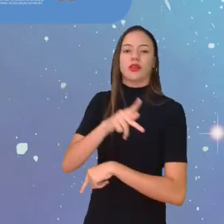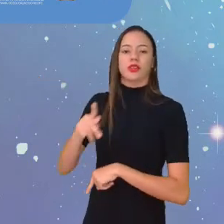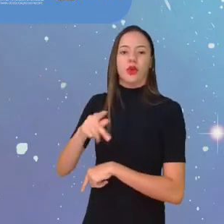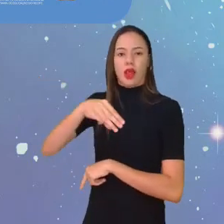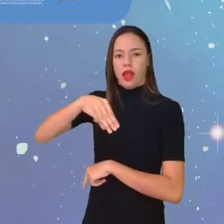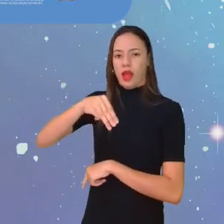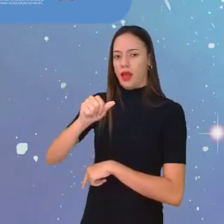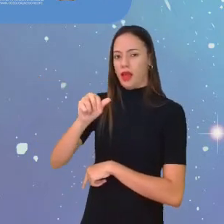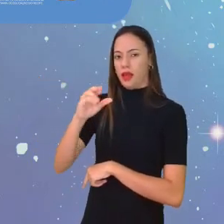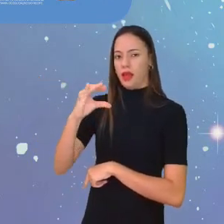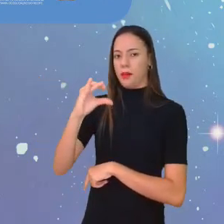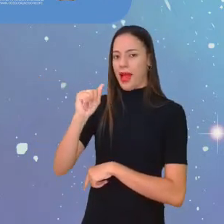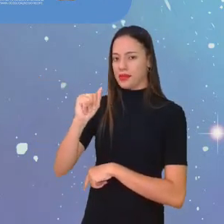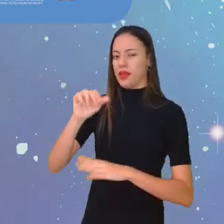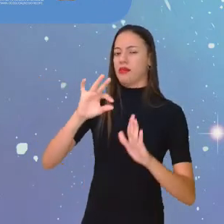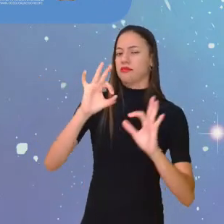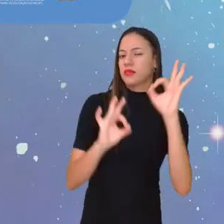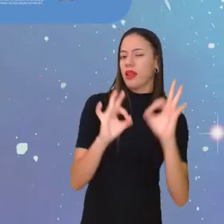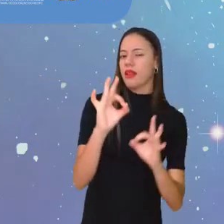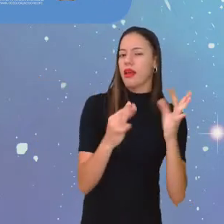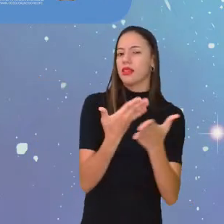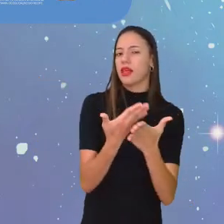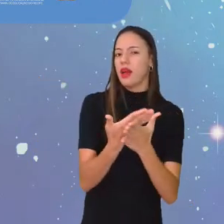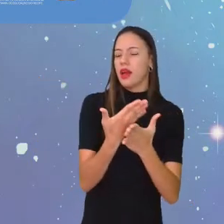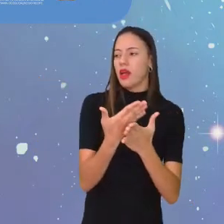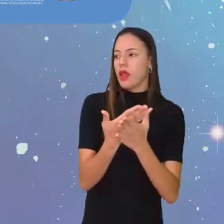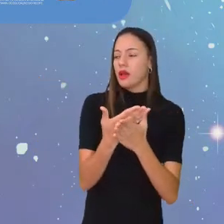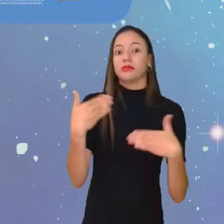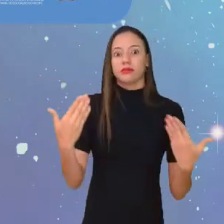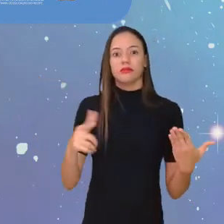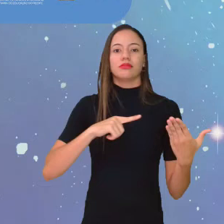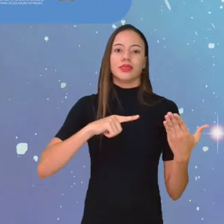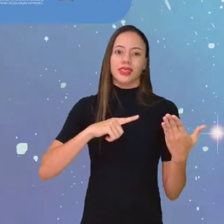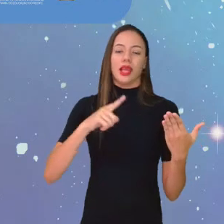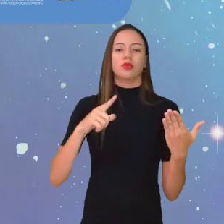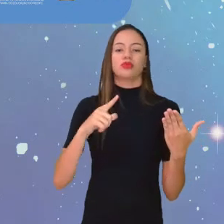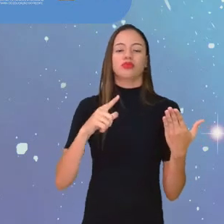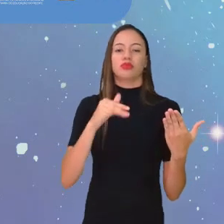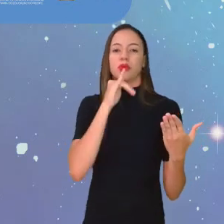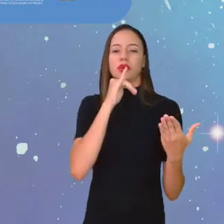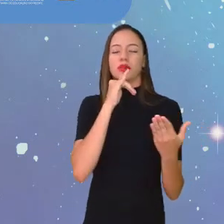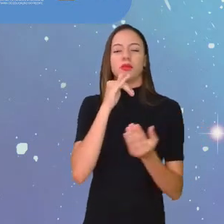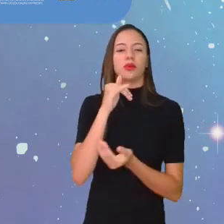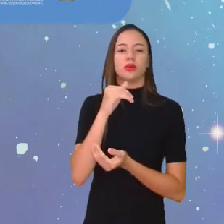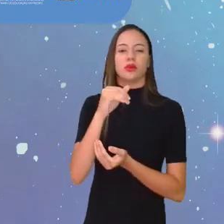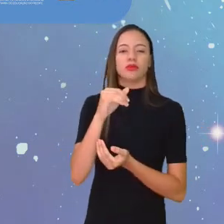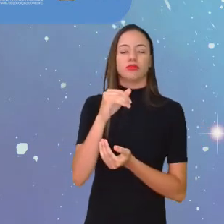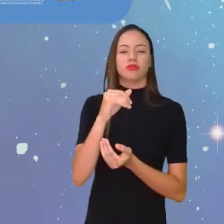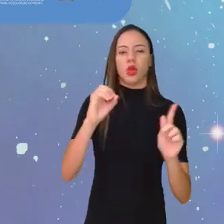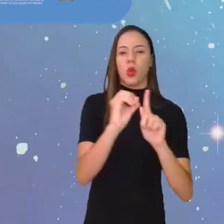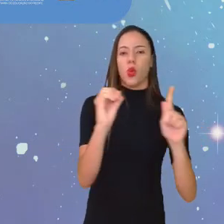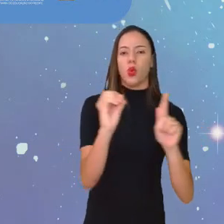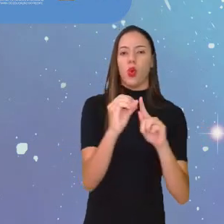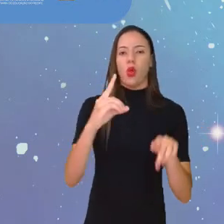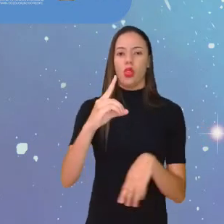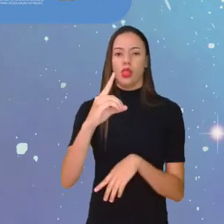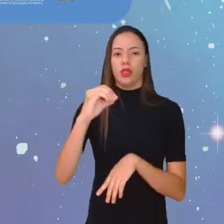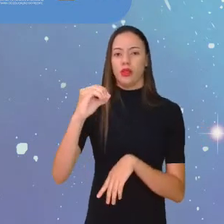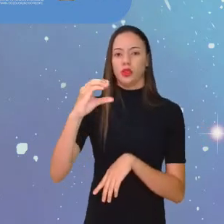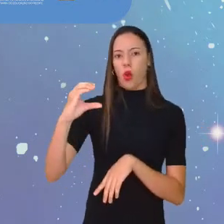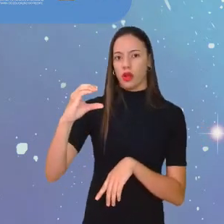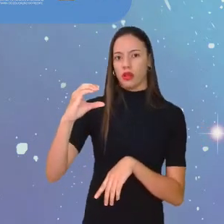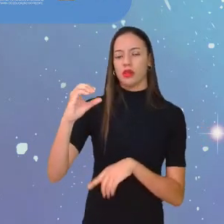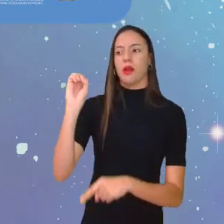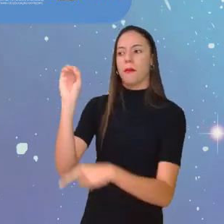Carla, o planejamento, e ele vai num tipo de documento que a gente chama o Google Documentos, e ele foi lá para